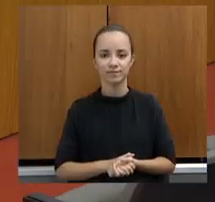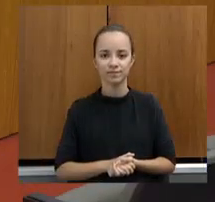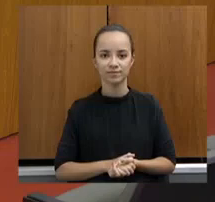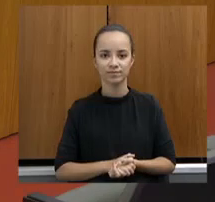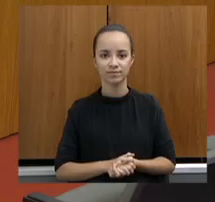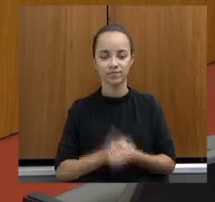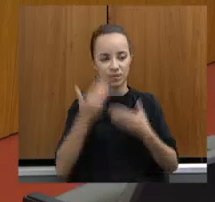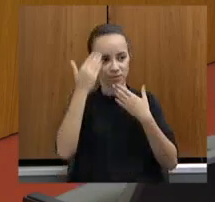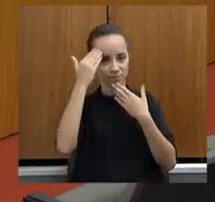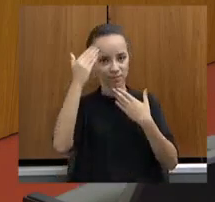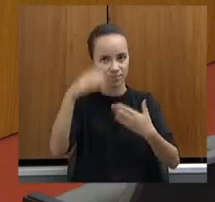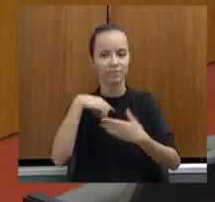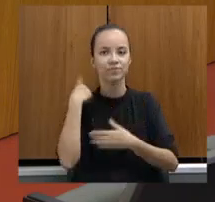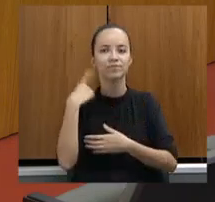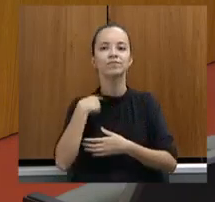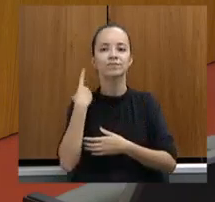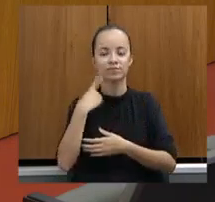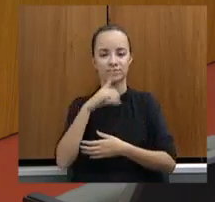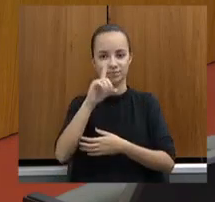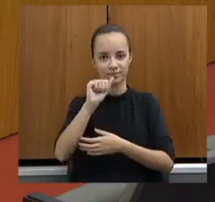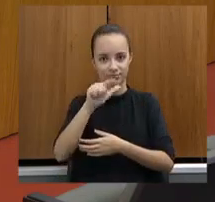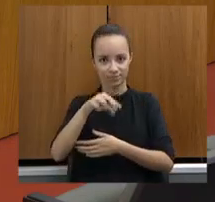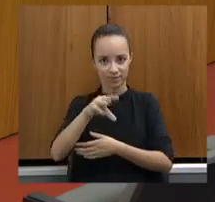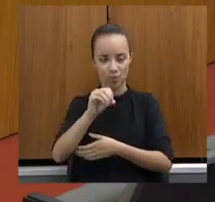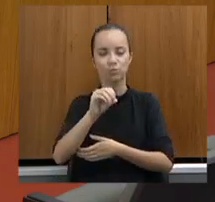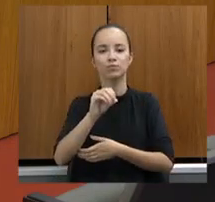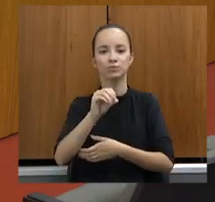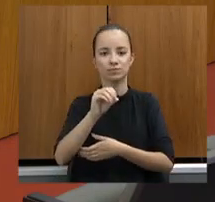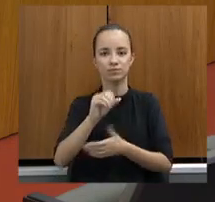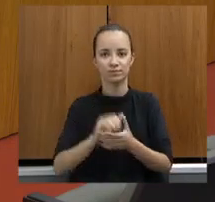Obrigada Deputado Dalmo sempre